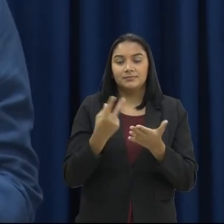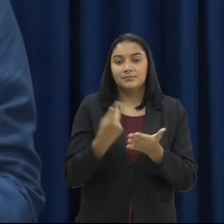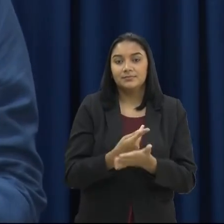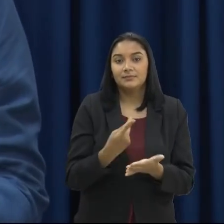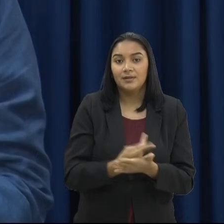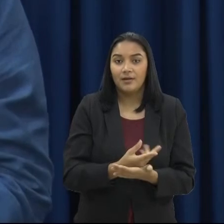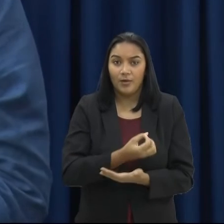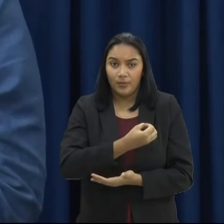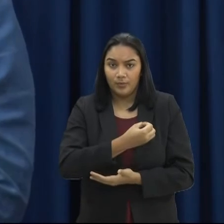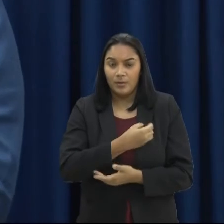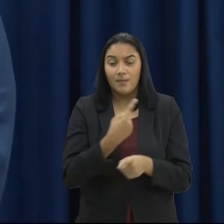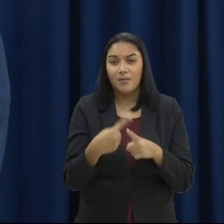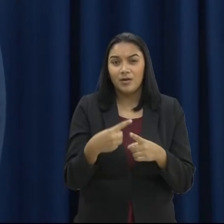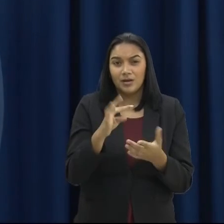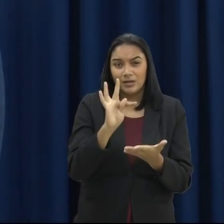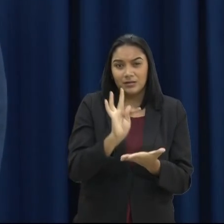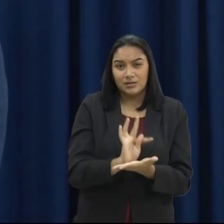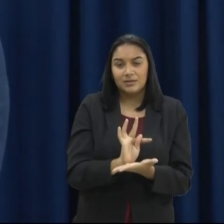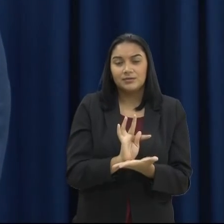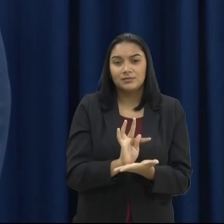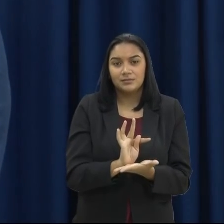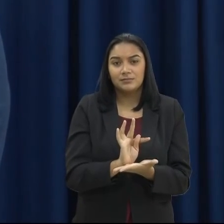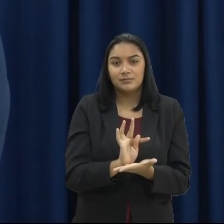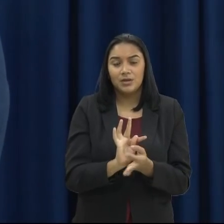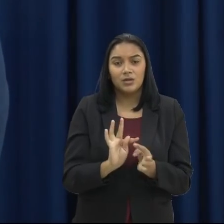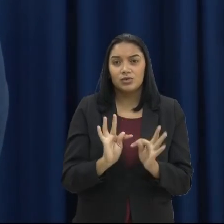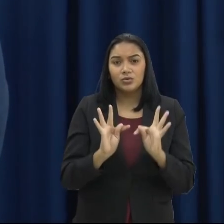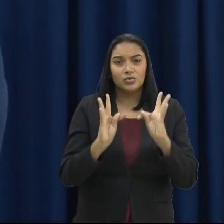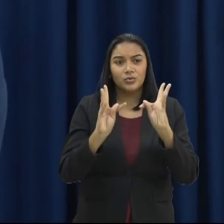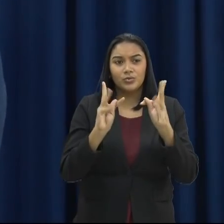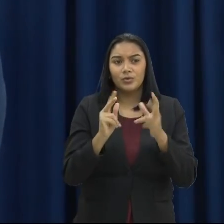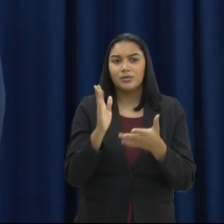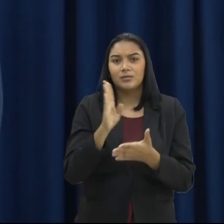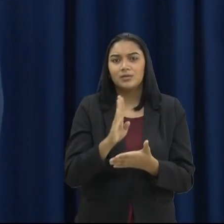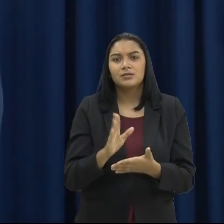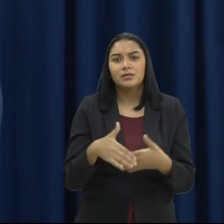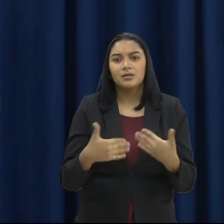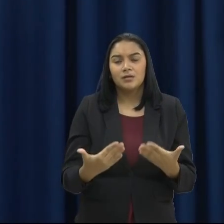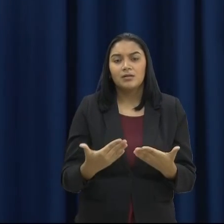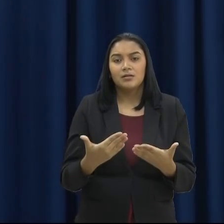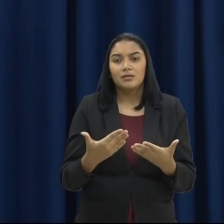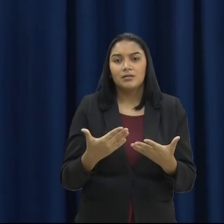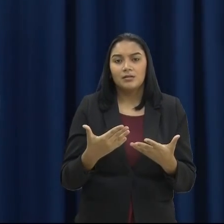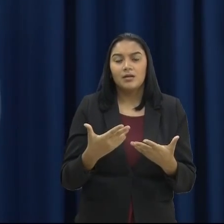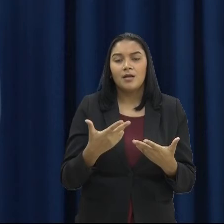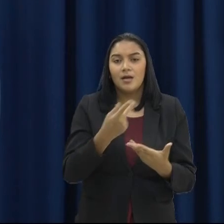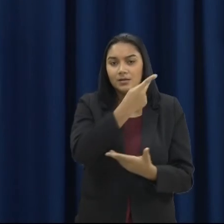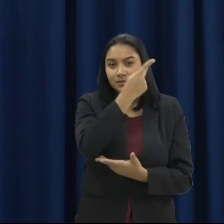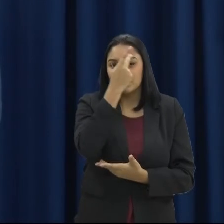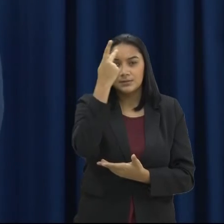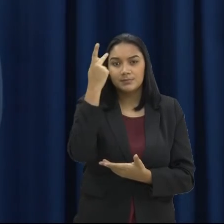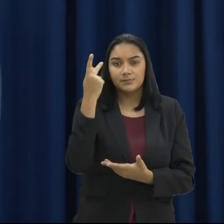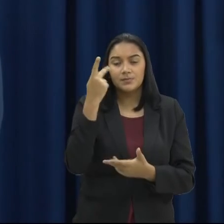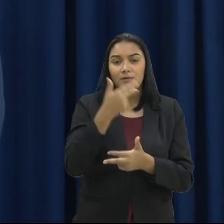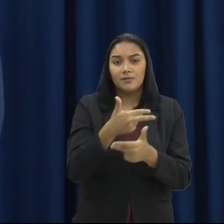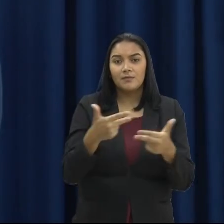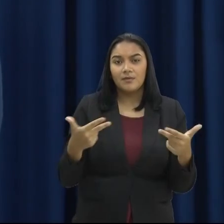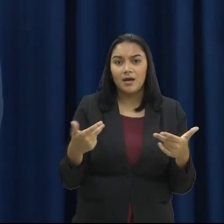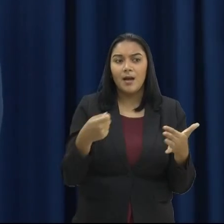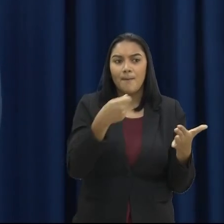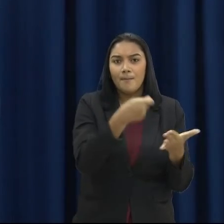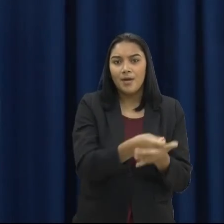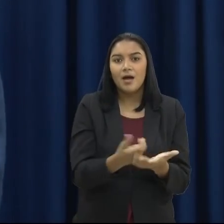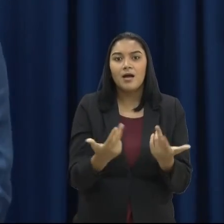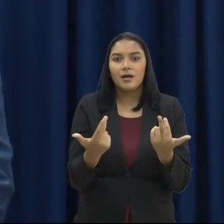em Teresina, Brasil todo, uma coisa é passageiro, que é a quantidade de pessoas, né, várias pessoas pagam a